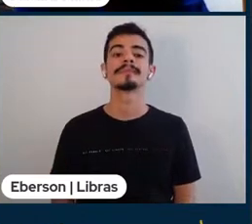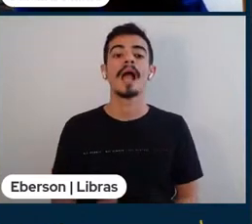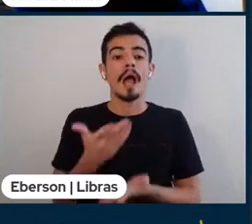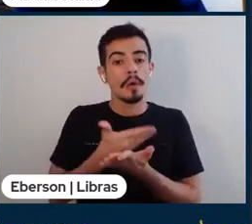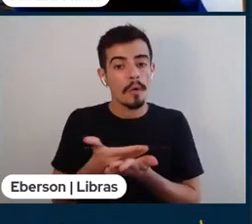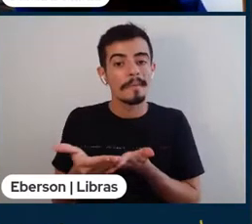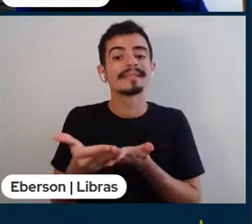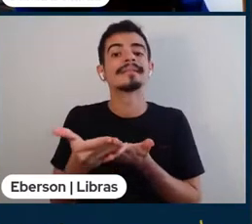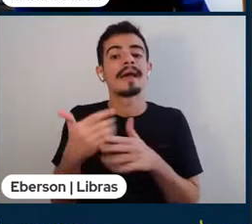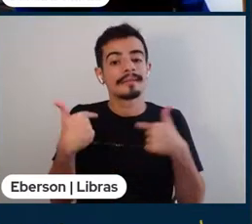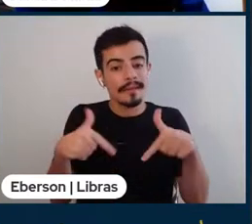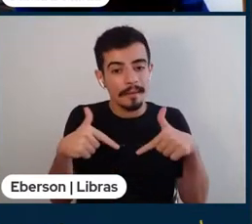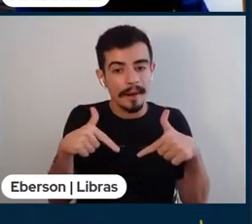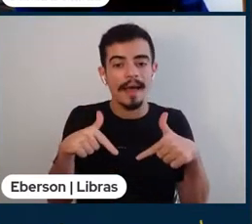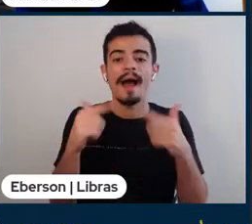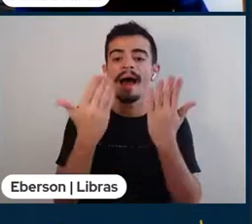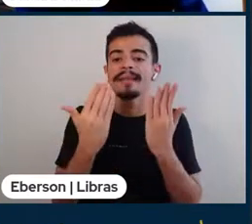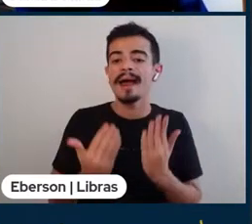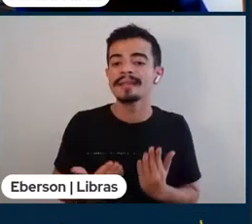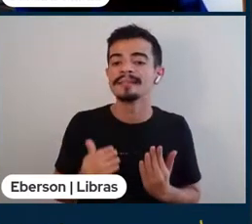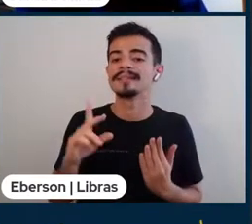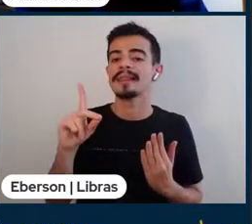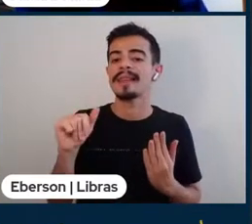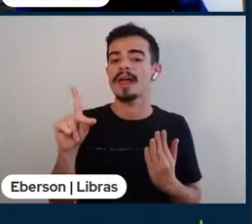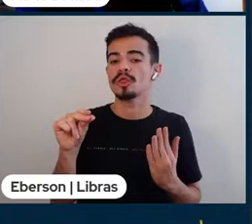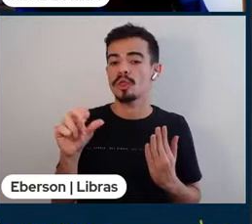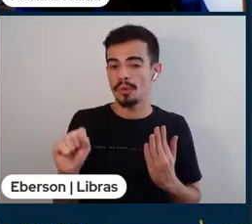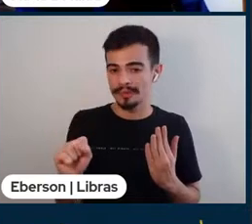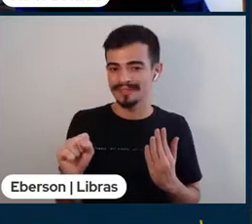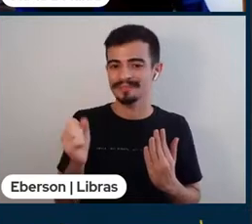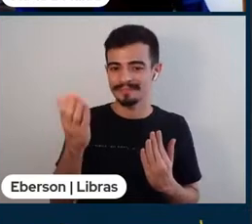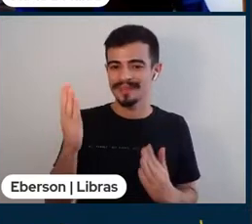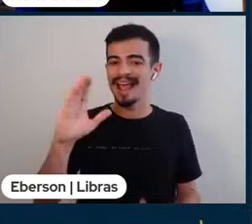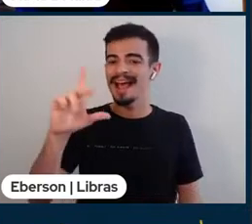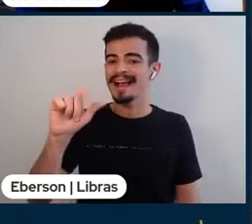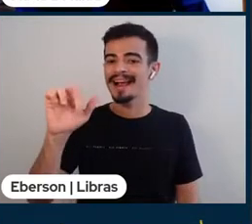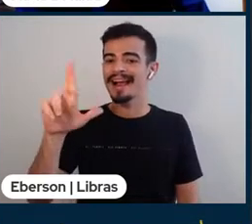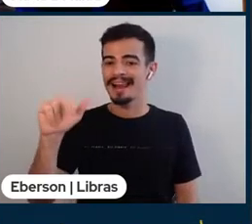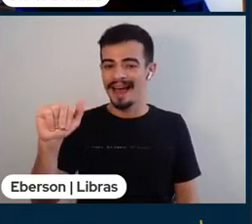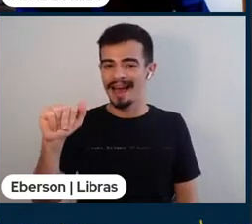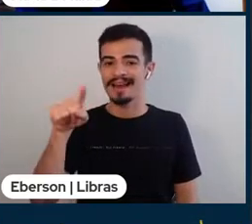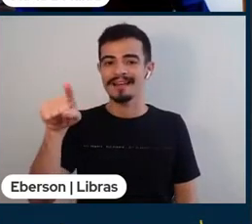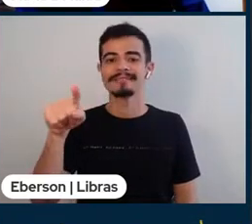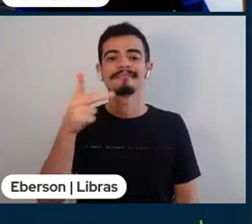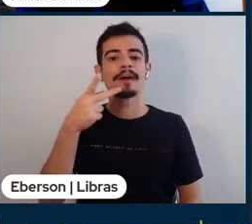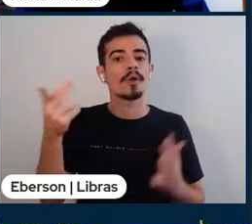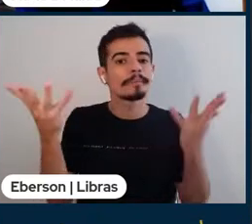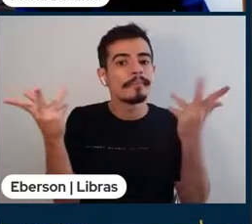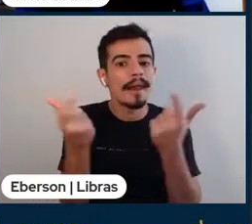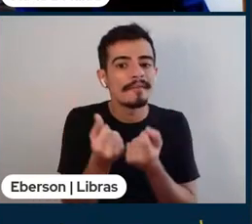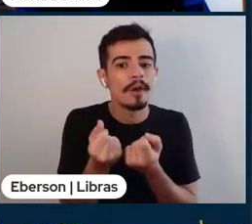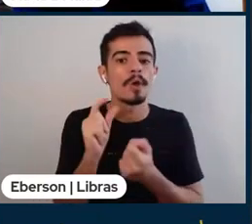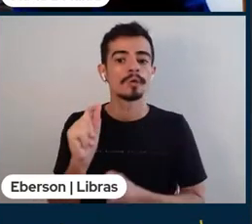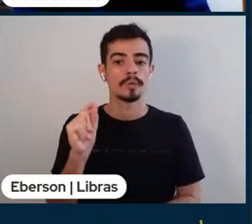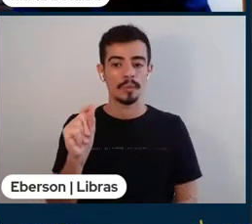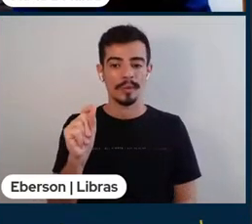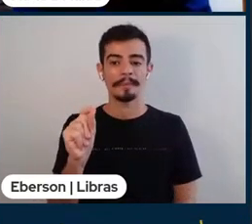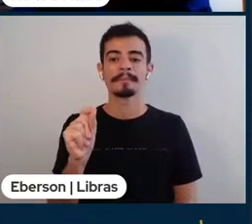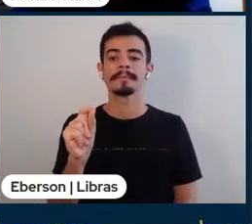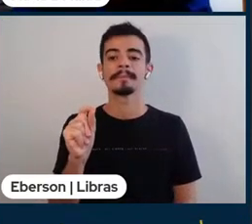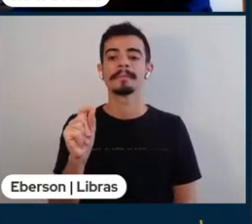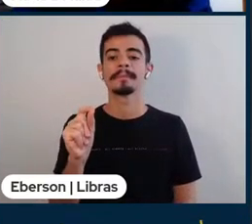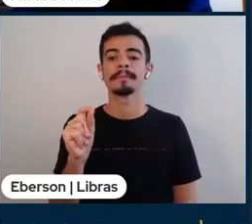dados. Uma das falas que a Clara disse que é sensacional, tá? Então, eu trabalhei